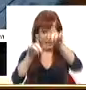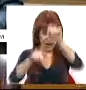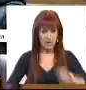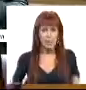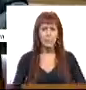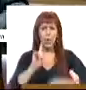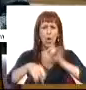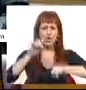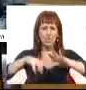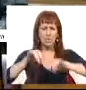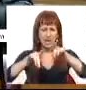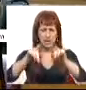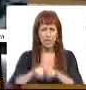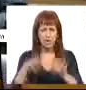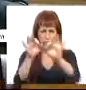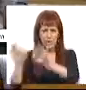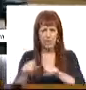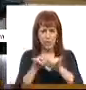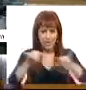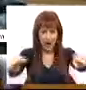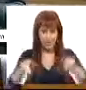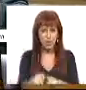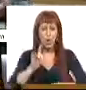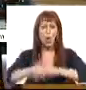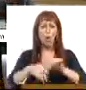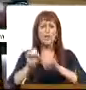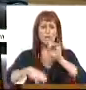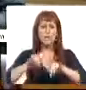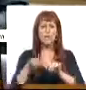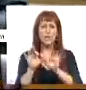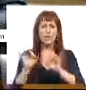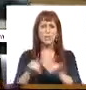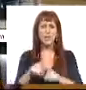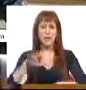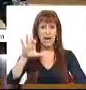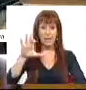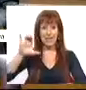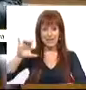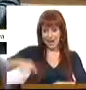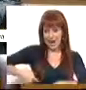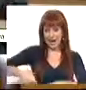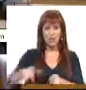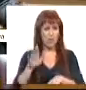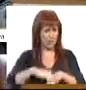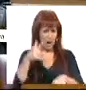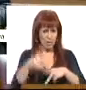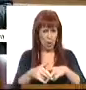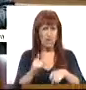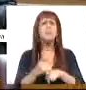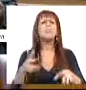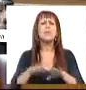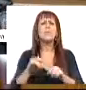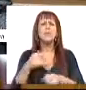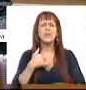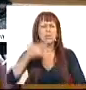hospitalares, aquilo que se está a passar nos tratamentos oncológicos, aquilo que se está a passar no tratamento com a hepatite C, se não é por causa dos cortes, é por